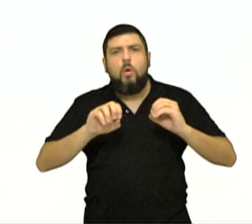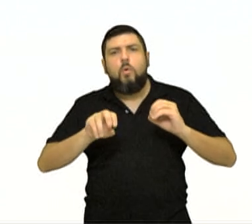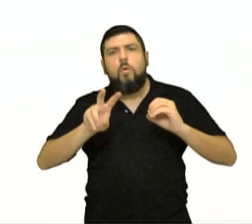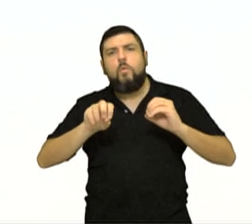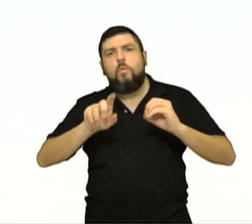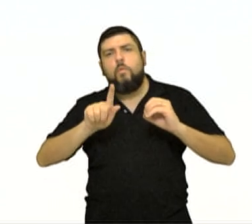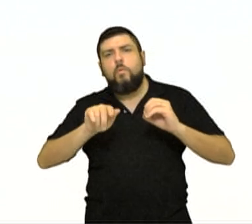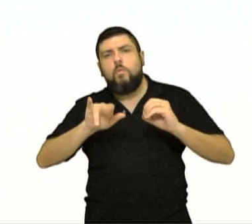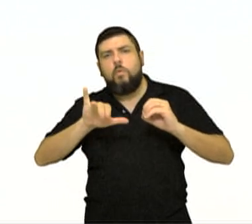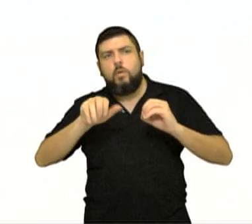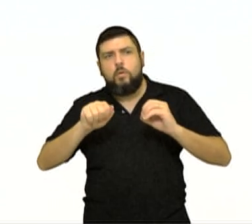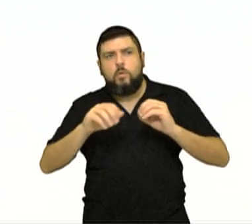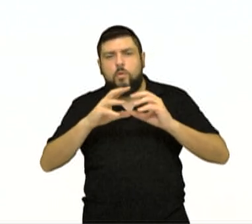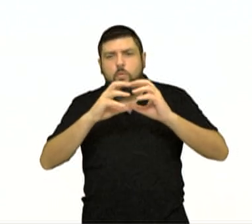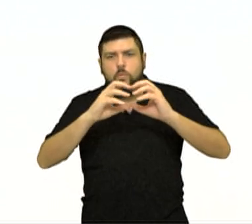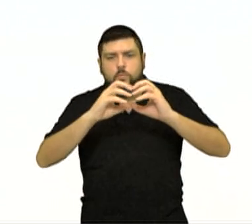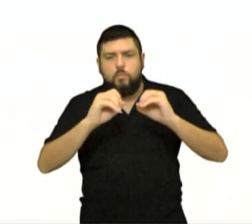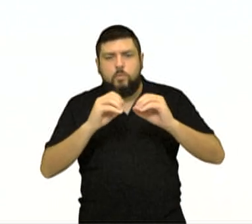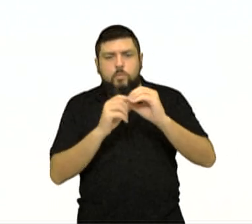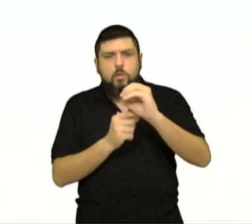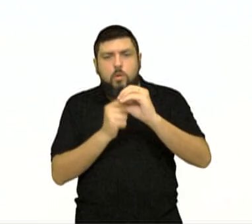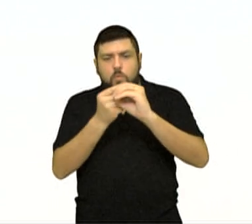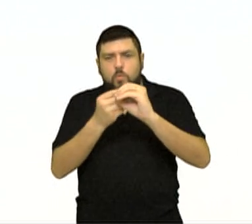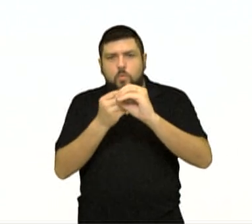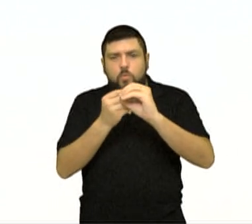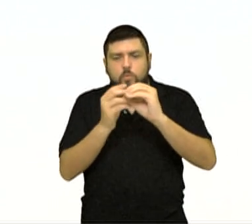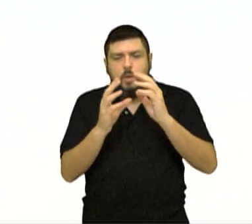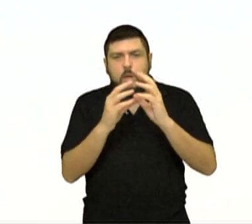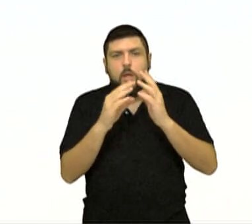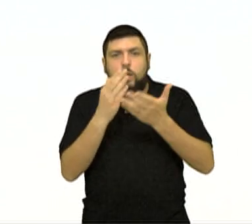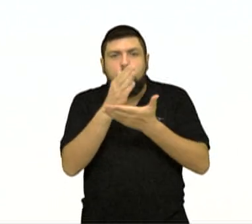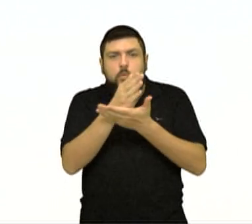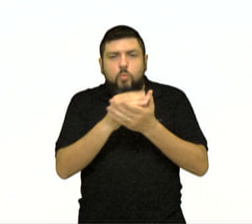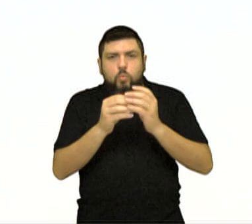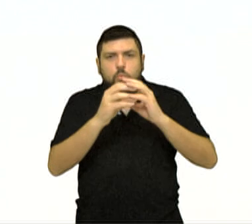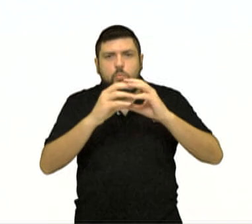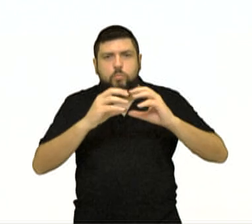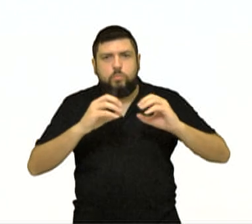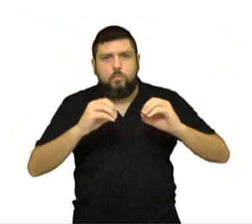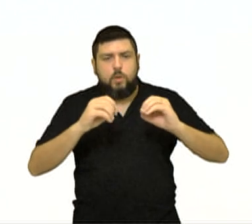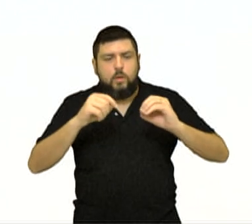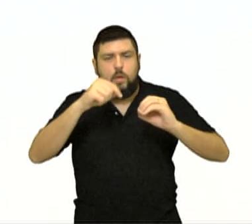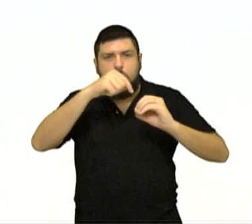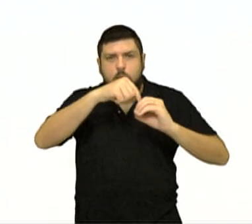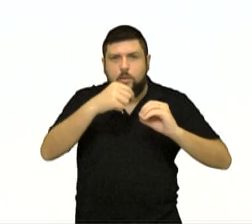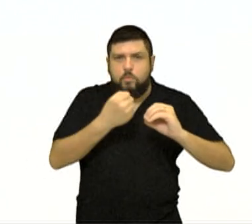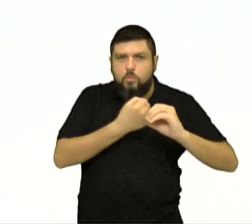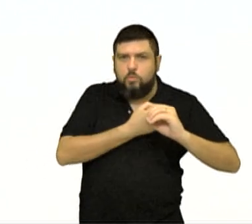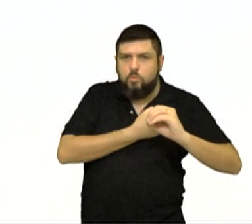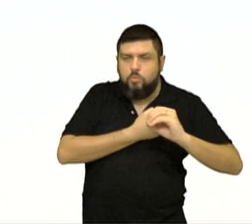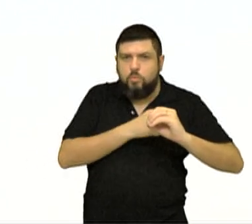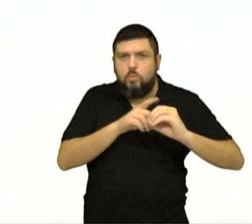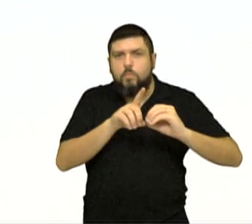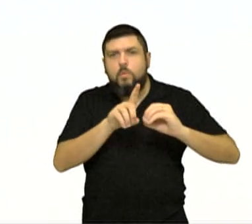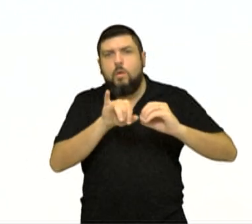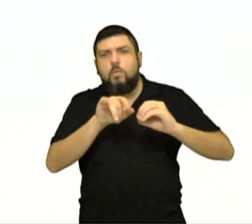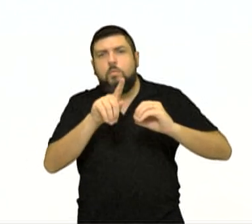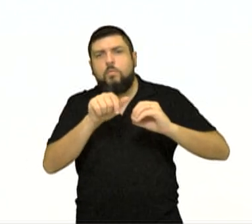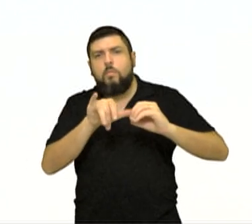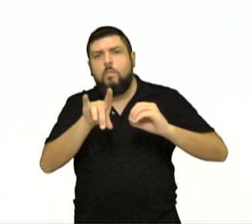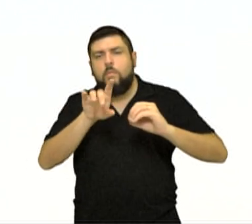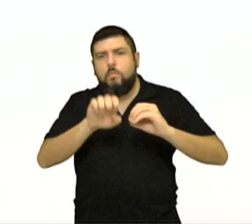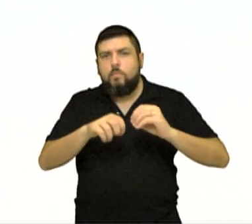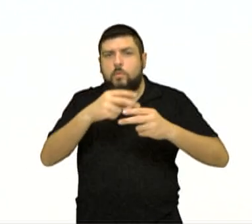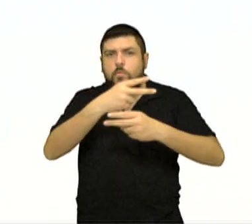célula germinativa, as ovogônias, lembrando que elas ainda contêm o número diploide de cromossomos, né,